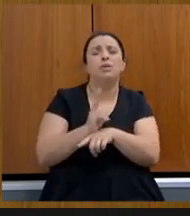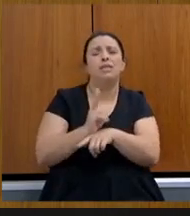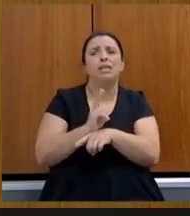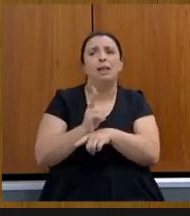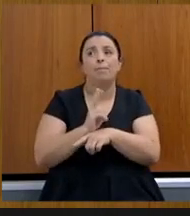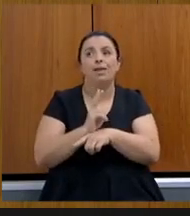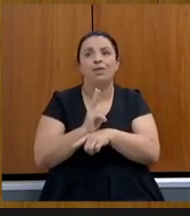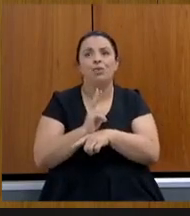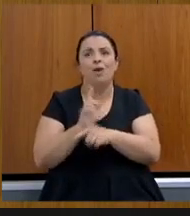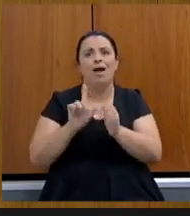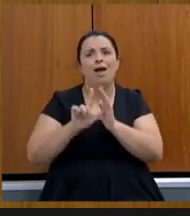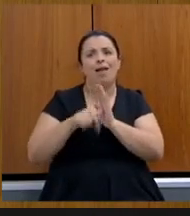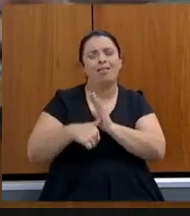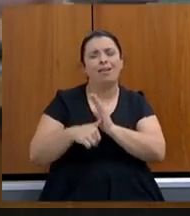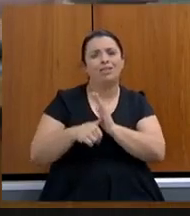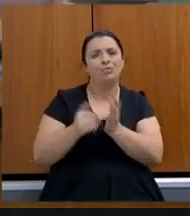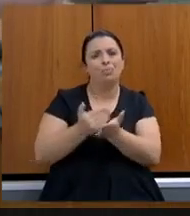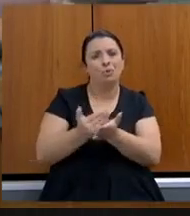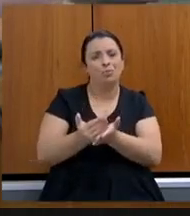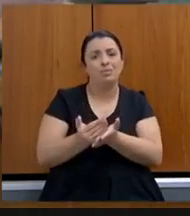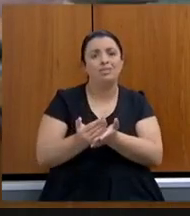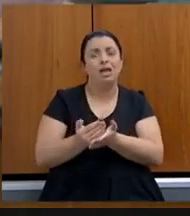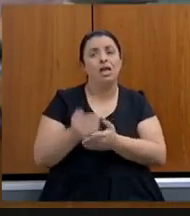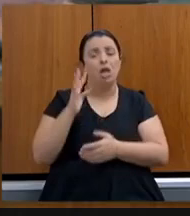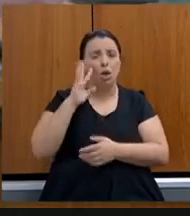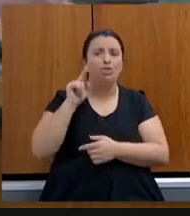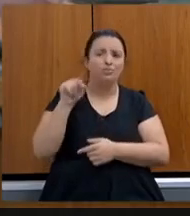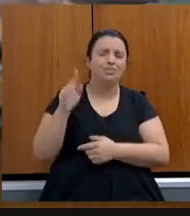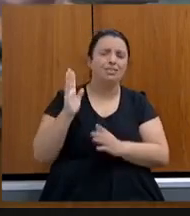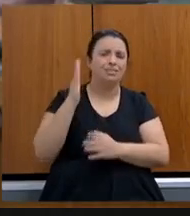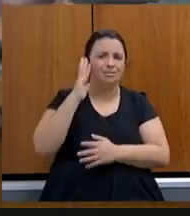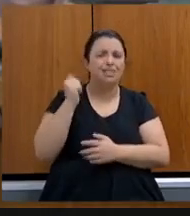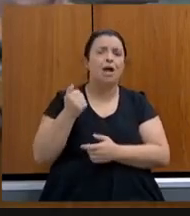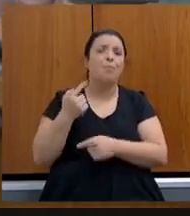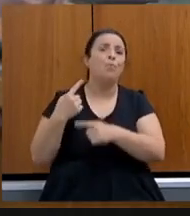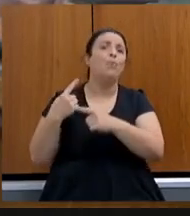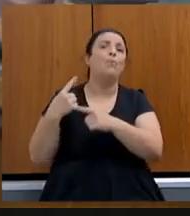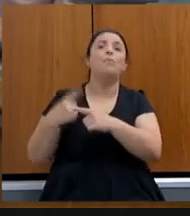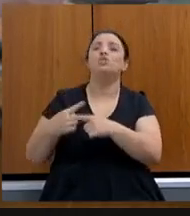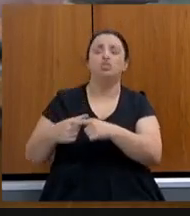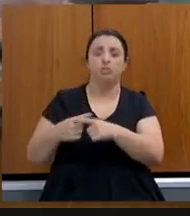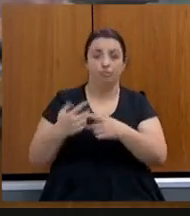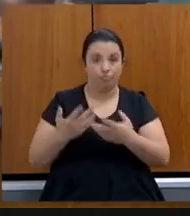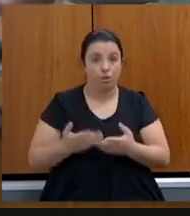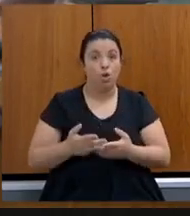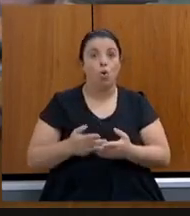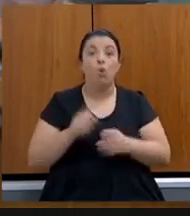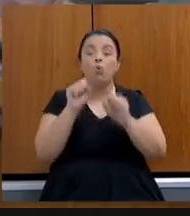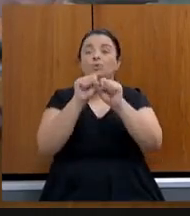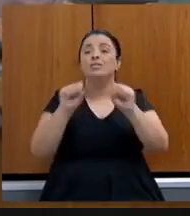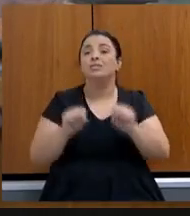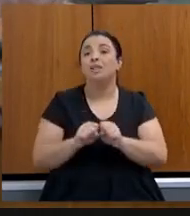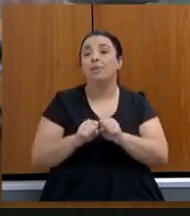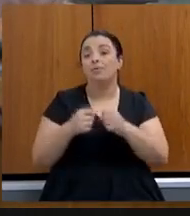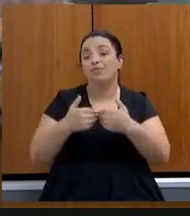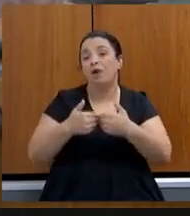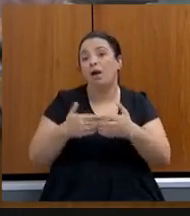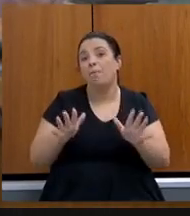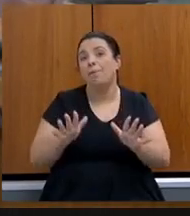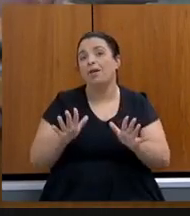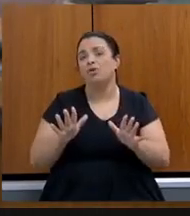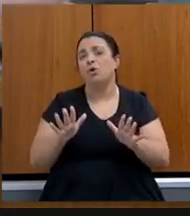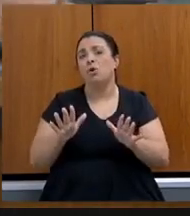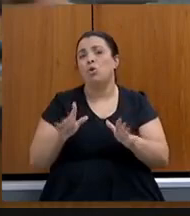senhora deve ter uma aposta do motivo né o sistema foi lançado no período de restabelecimento das atividades